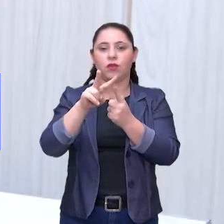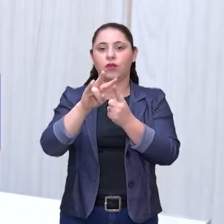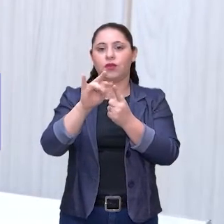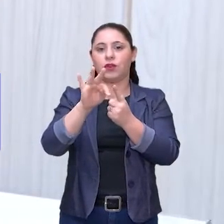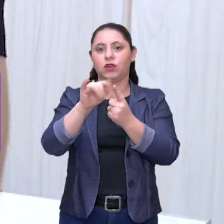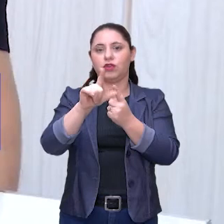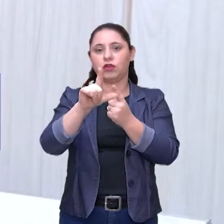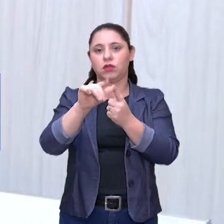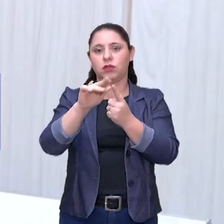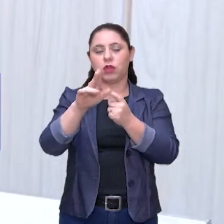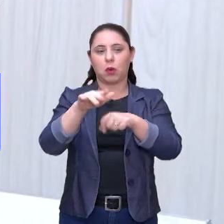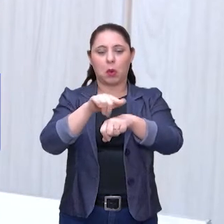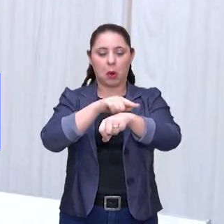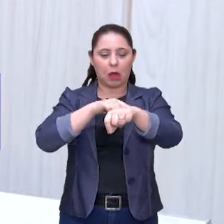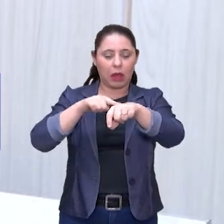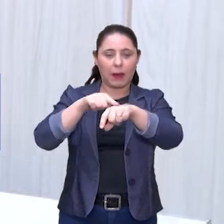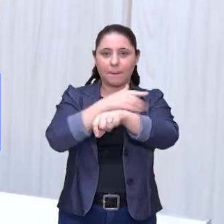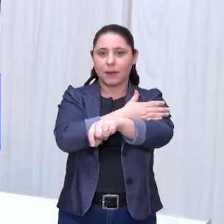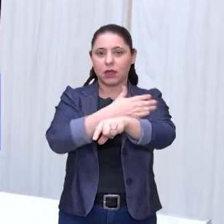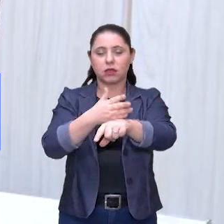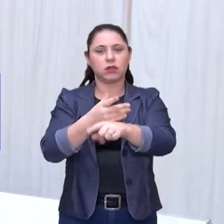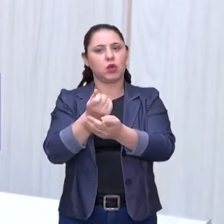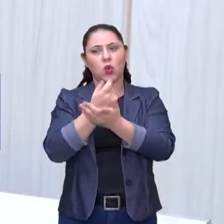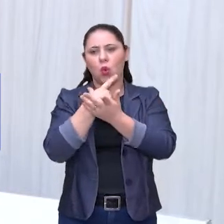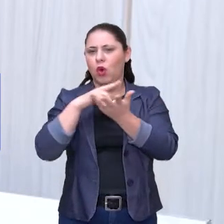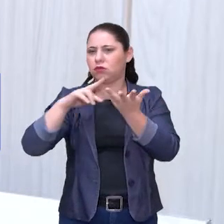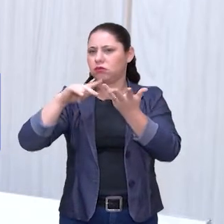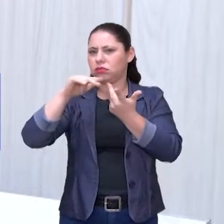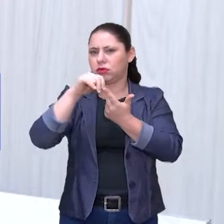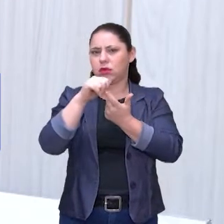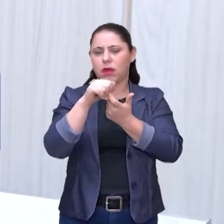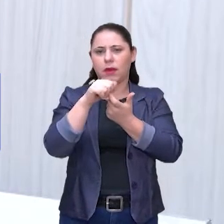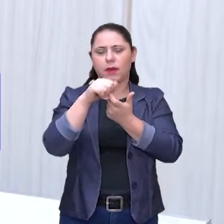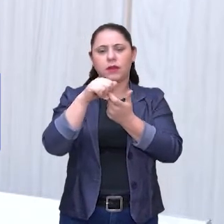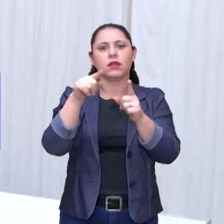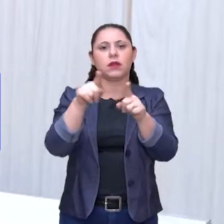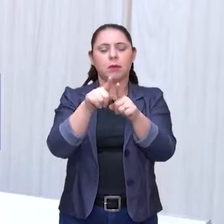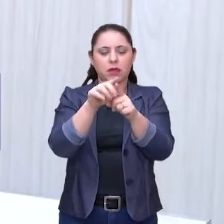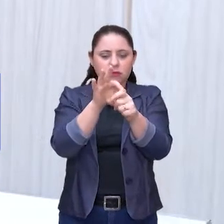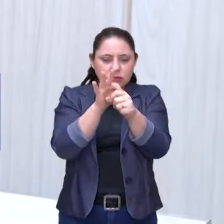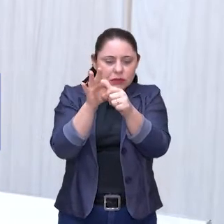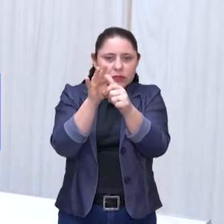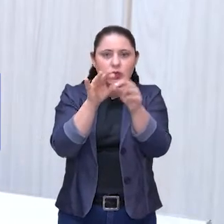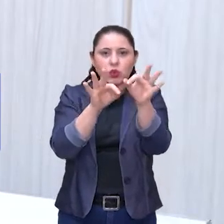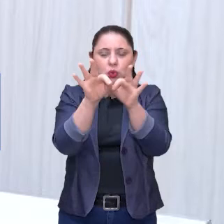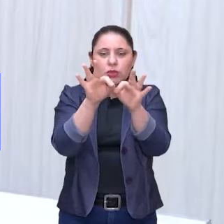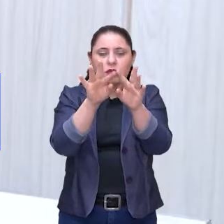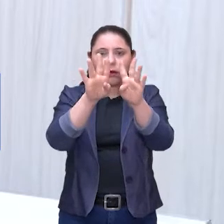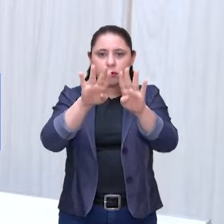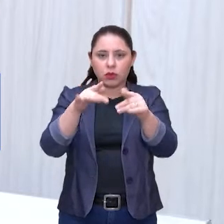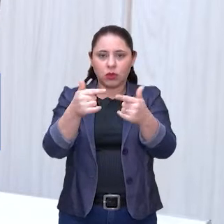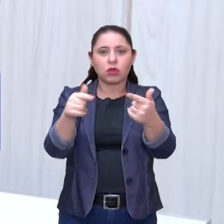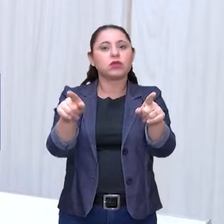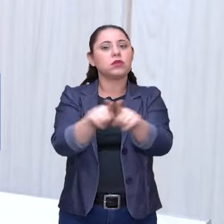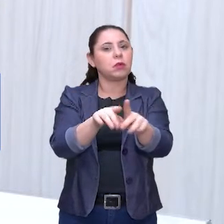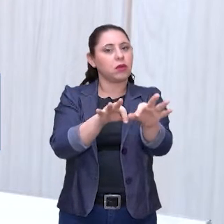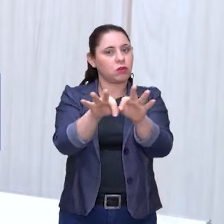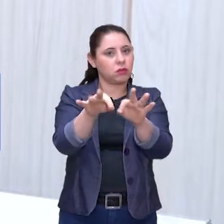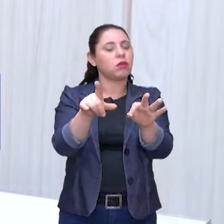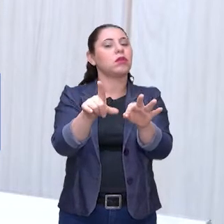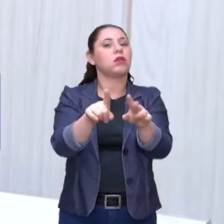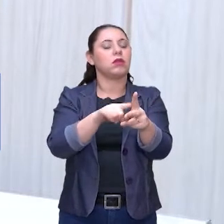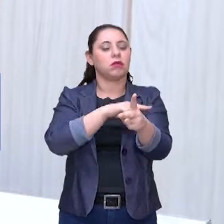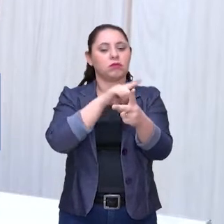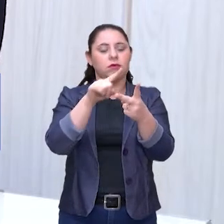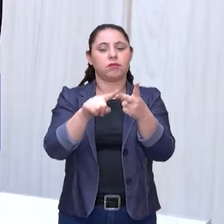psoríase. A gente tem o vitiligo, hoje com várias drogas macromoléculas e drogas